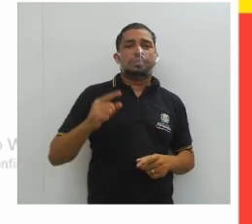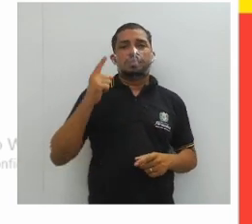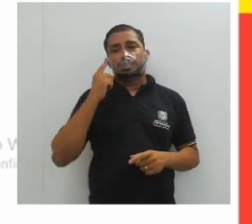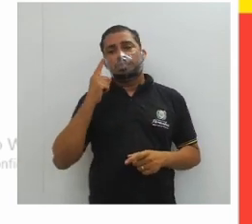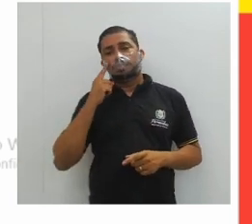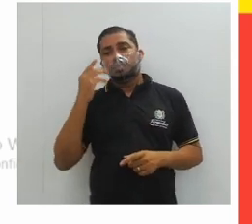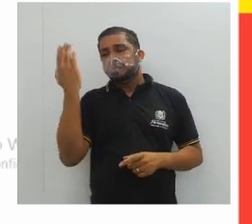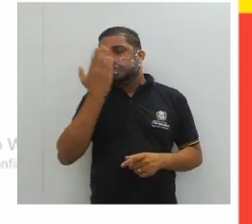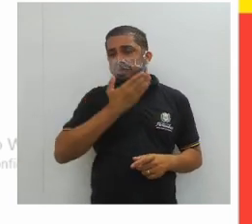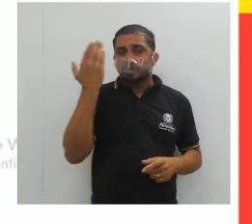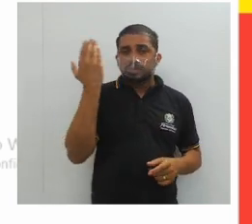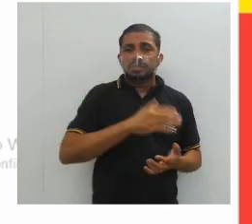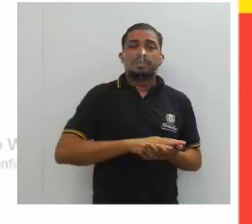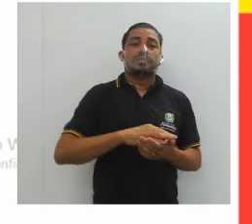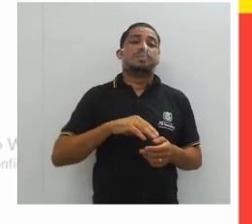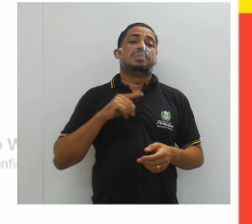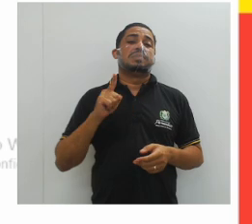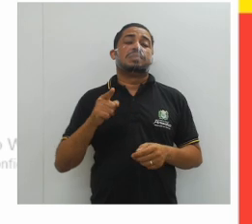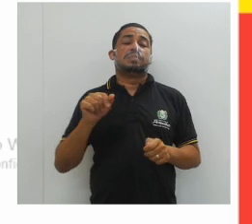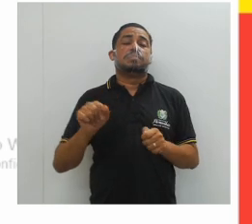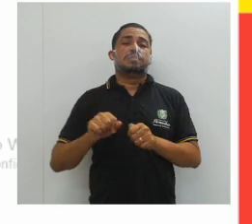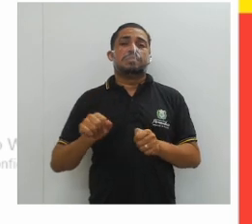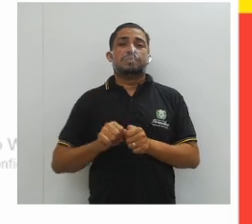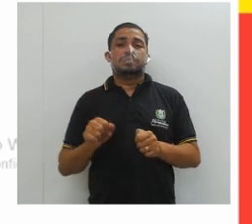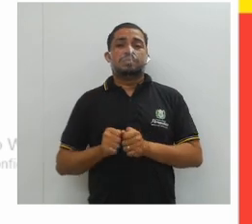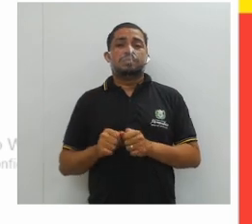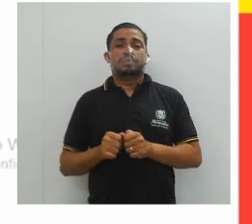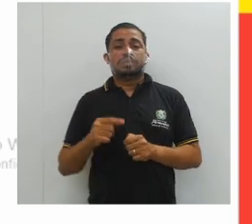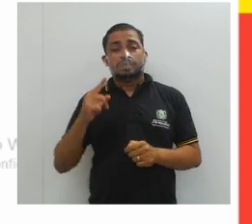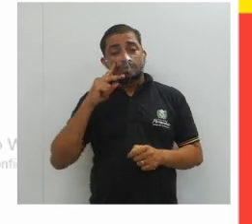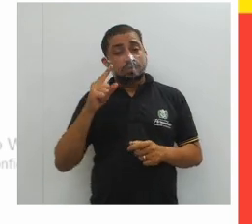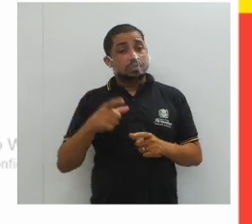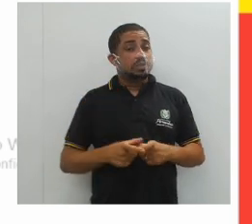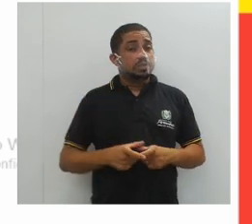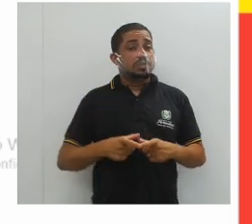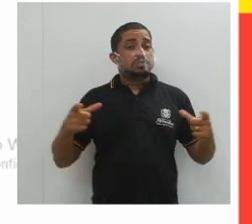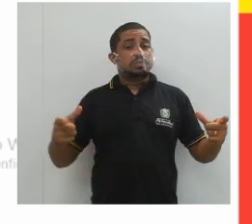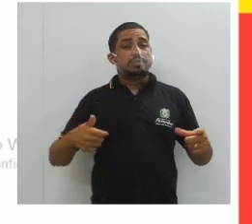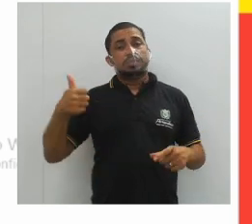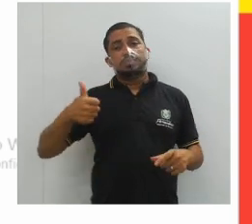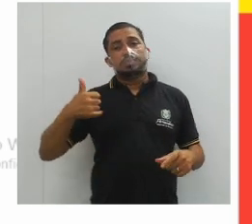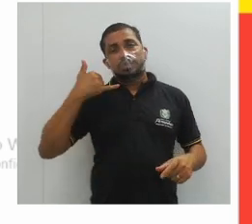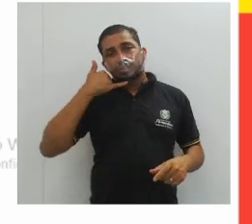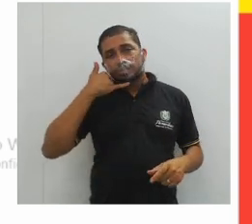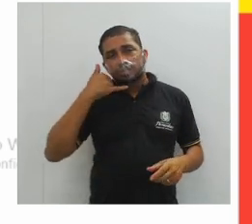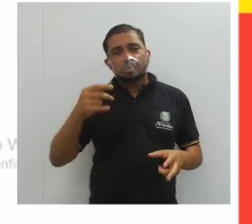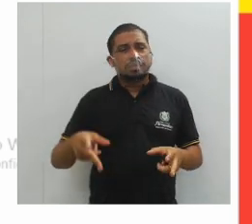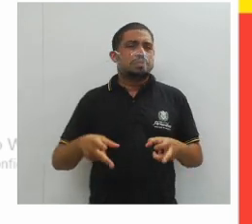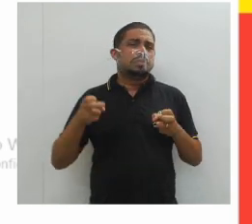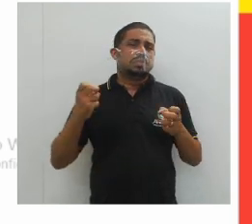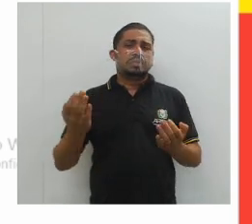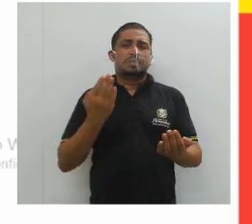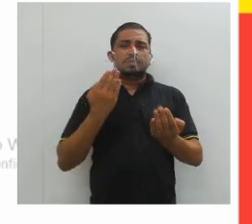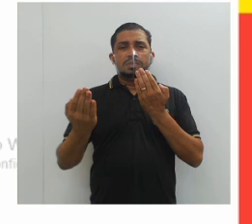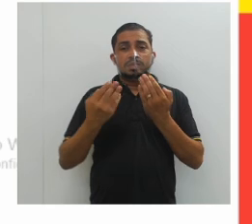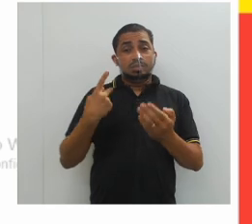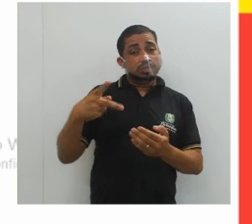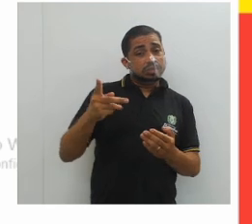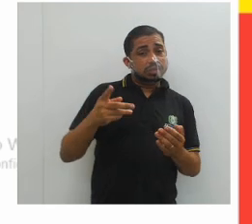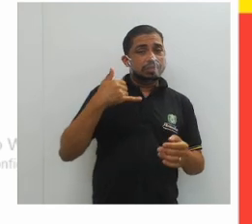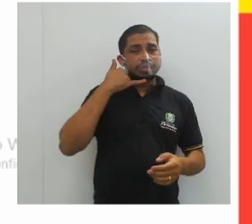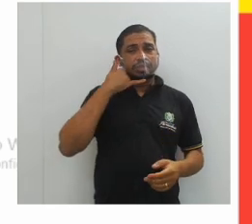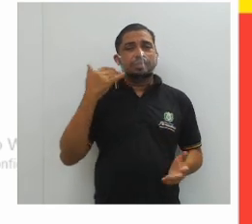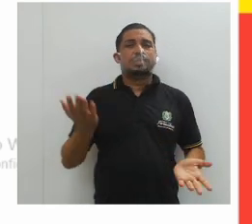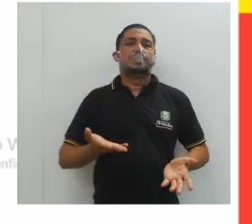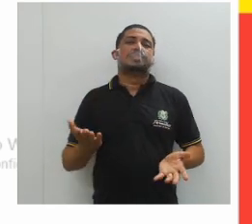possível, invisível o que se é produzido, né? Viu lá o tamanho do primeiro telefone? Observe em comparação ao seu celular de